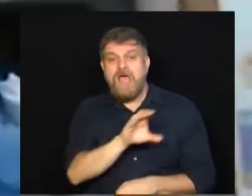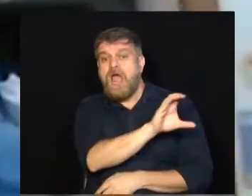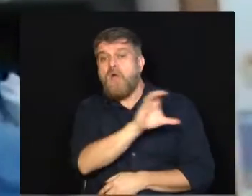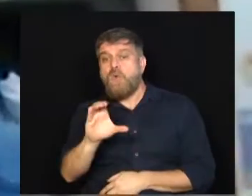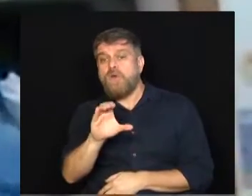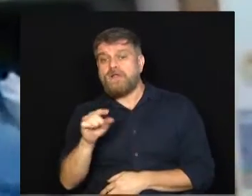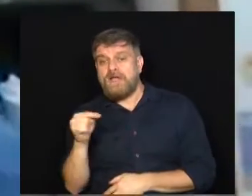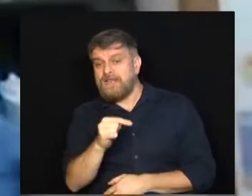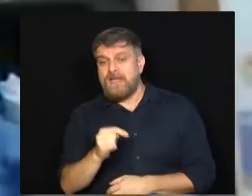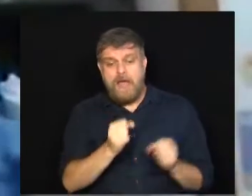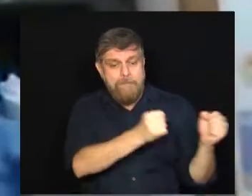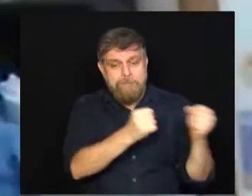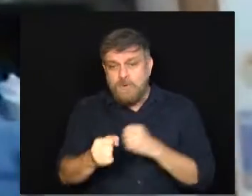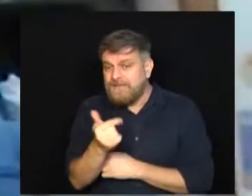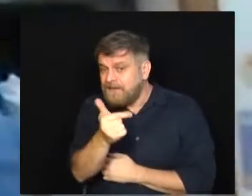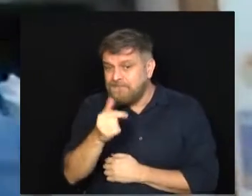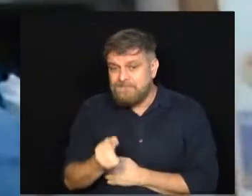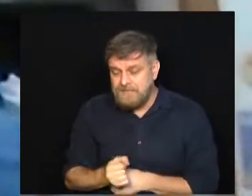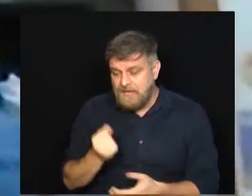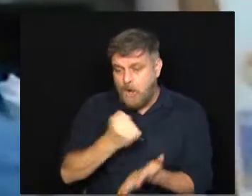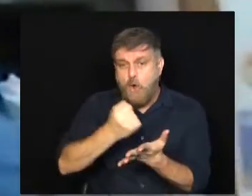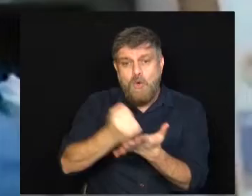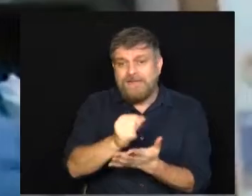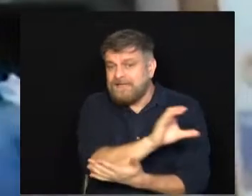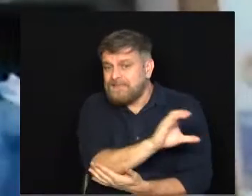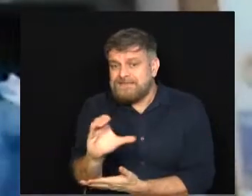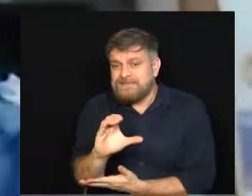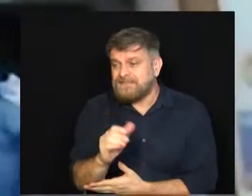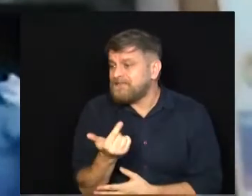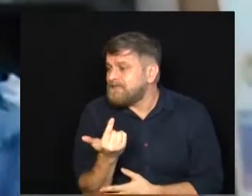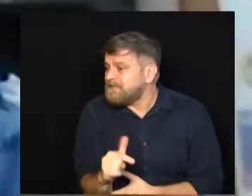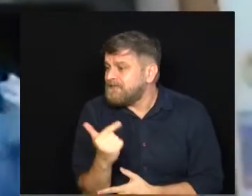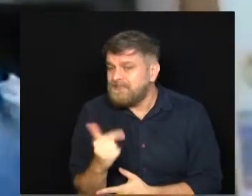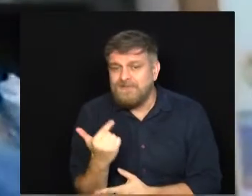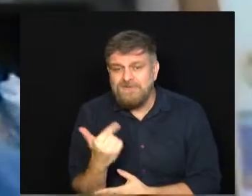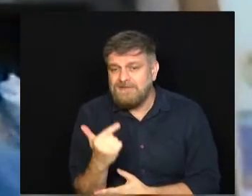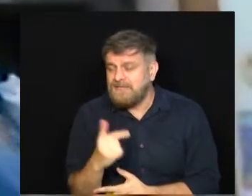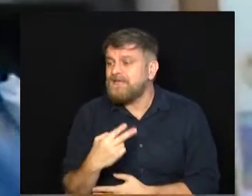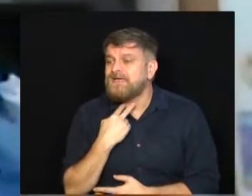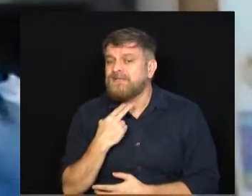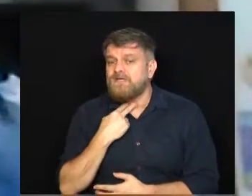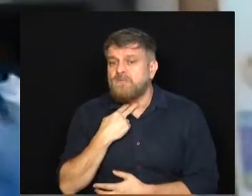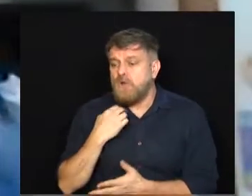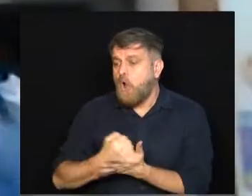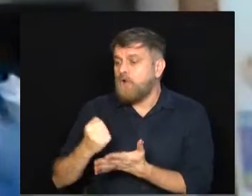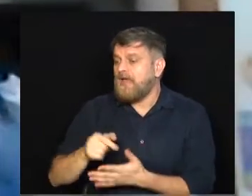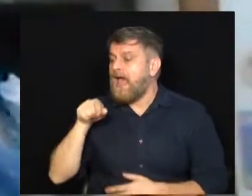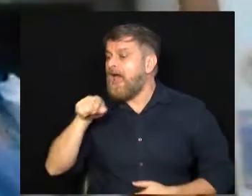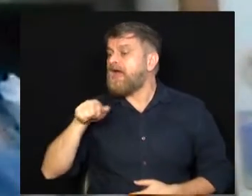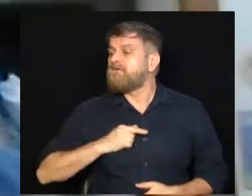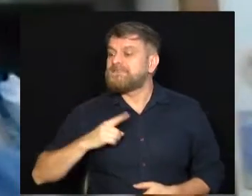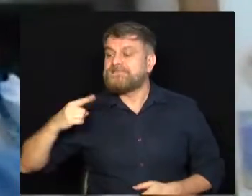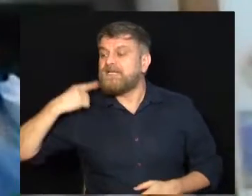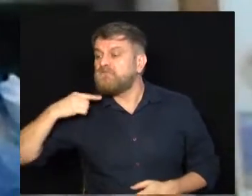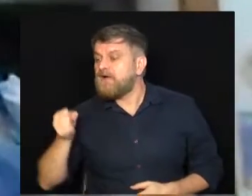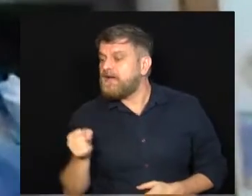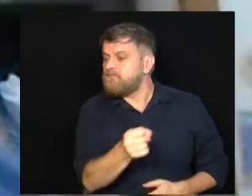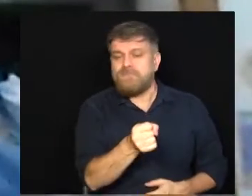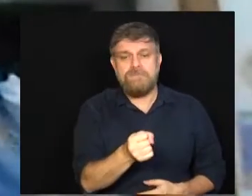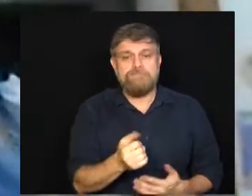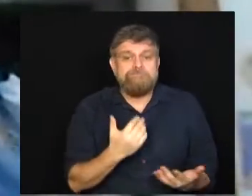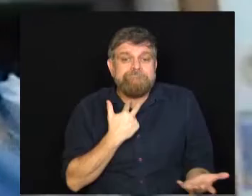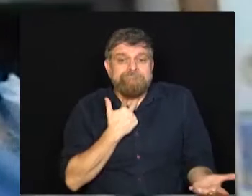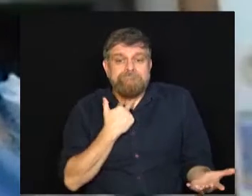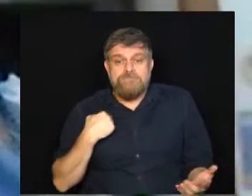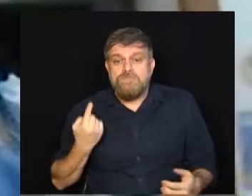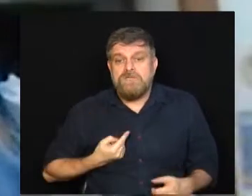referência não tem poder para nomear. O coordenador do centro de referência não nomeia o pessoal para ir lá para ser o operador do direito. Então nós temos que